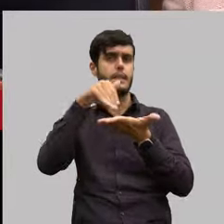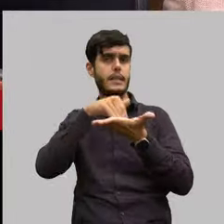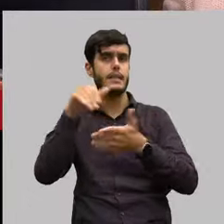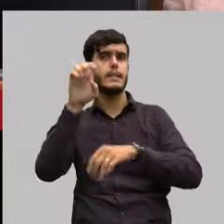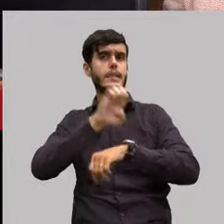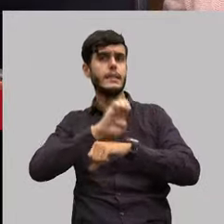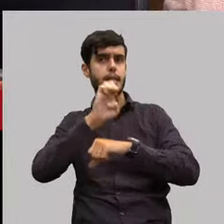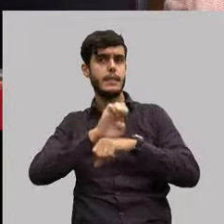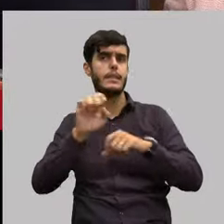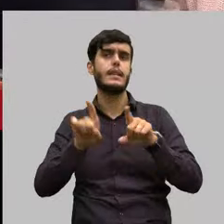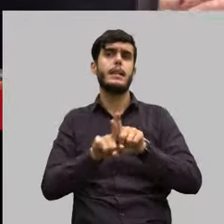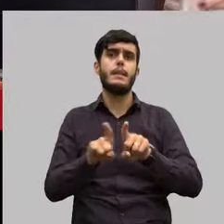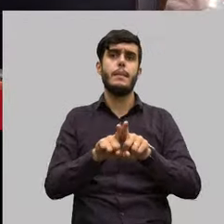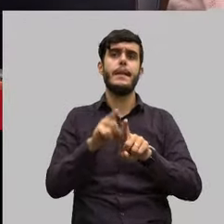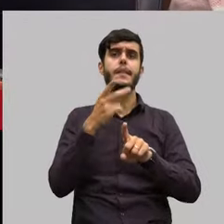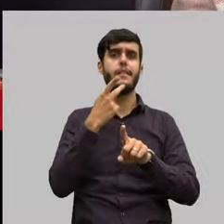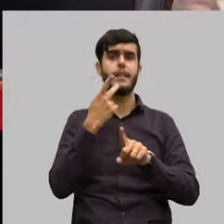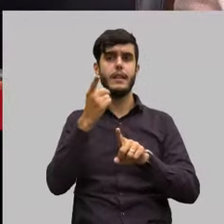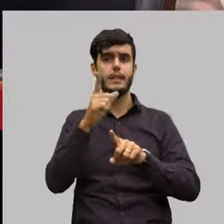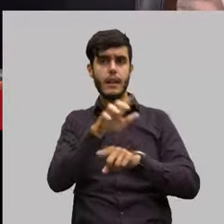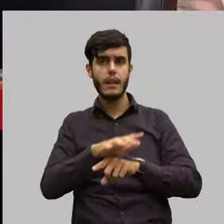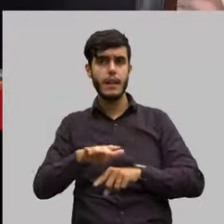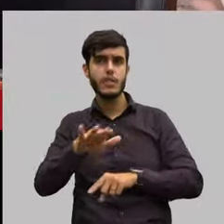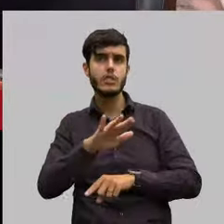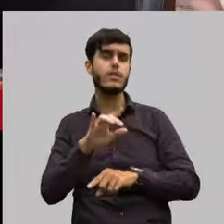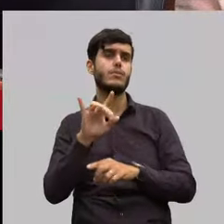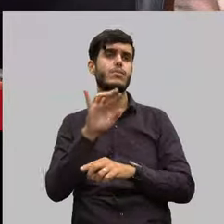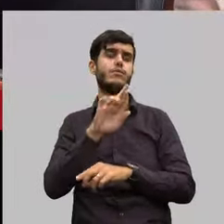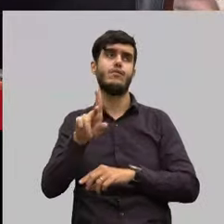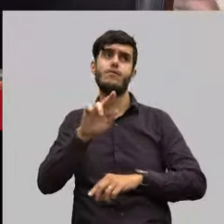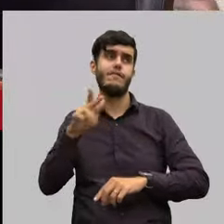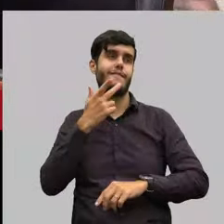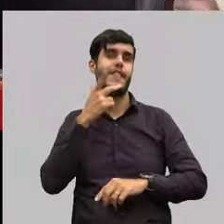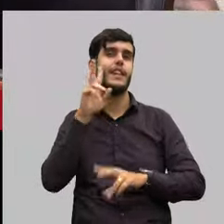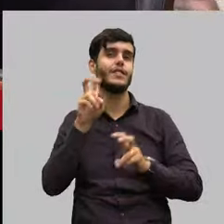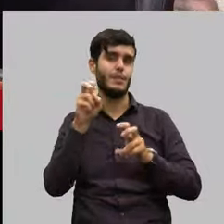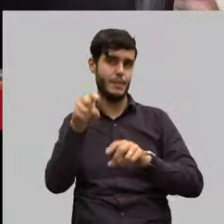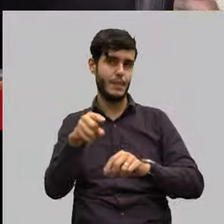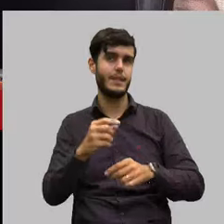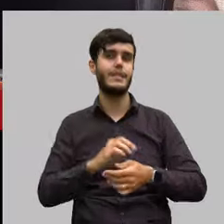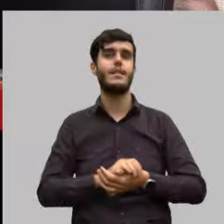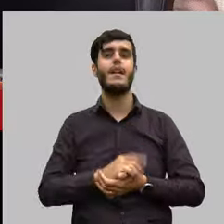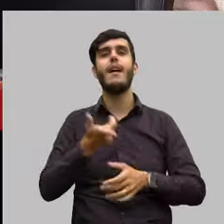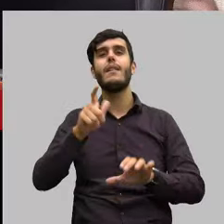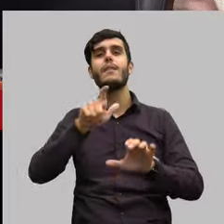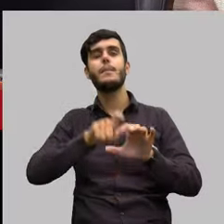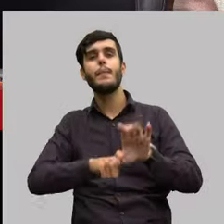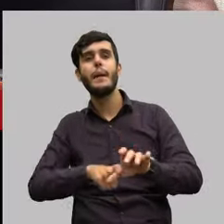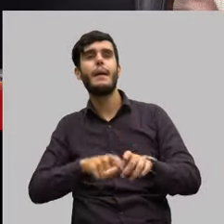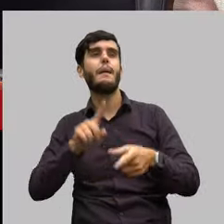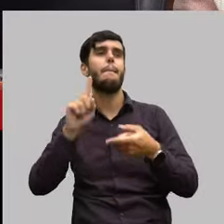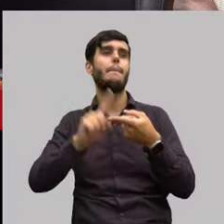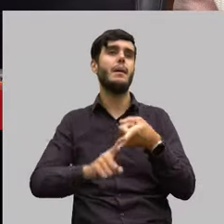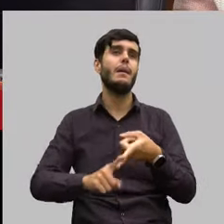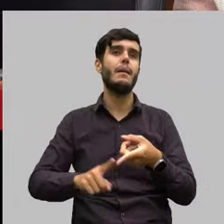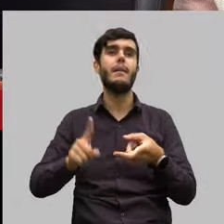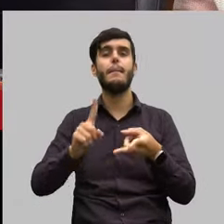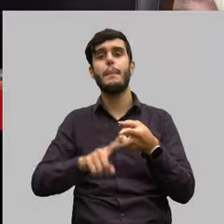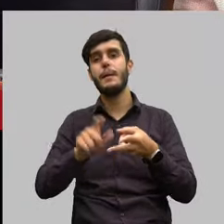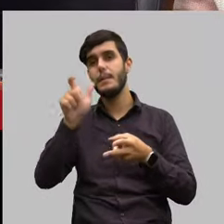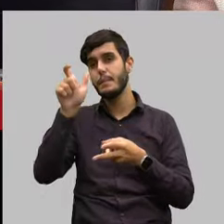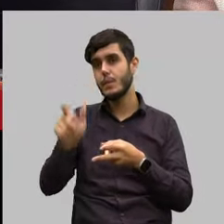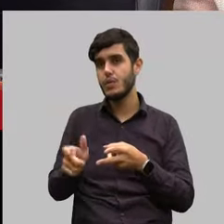estado quando estão lá na região não falam isso né Não fala que depende da anuencia que da Boa Vontade de